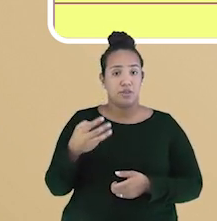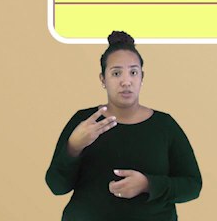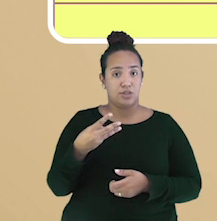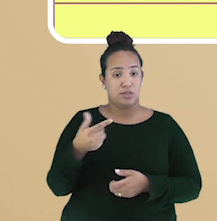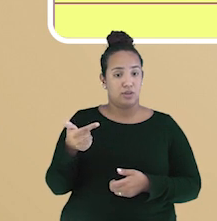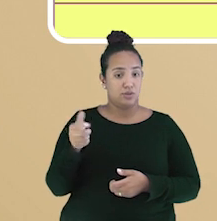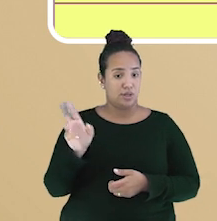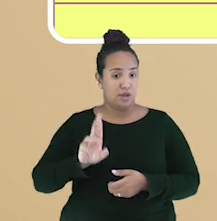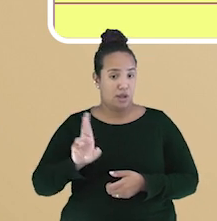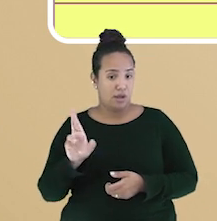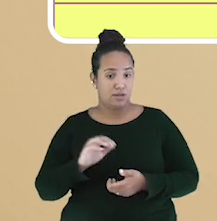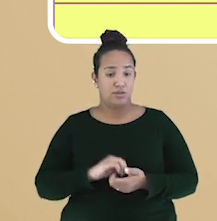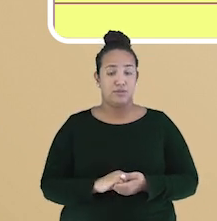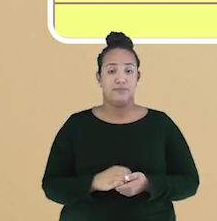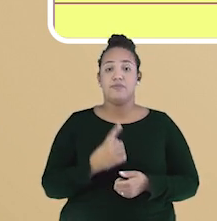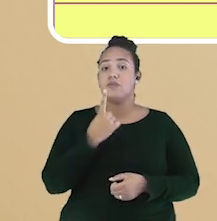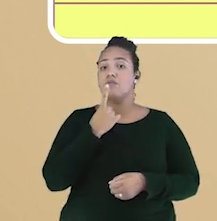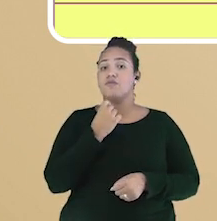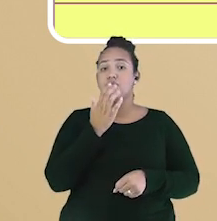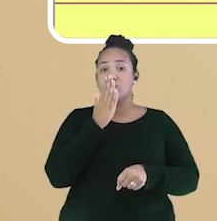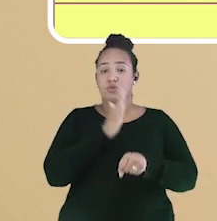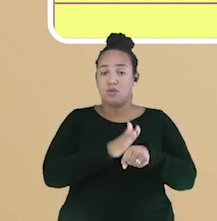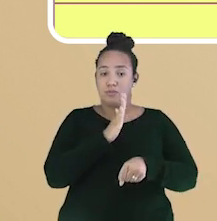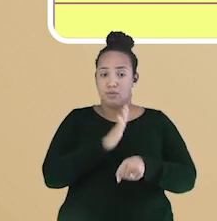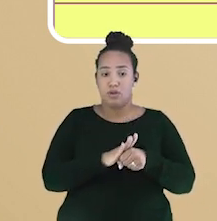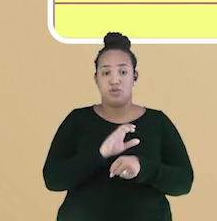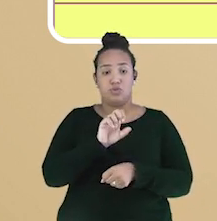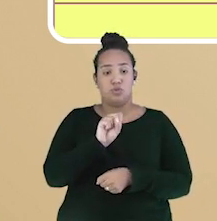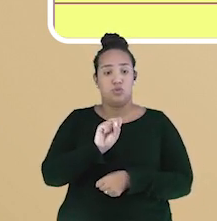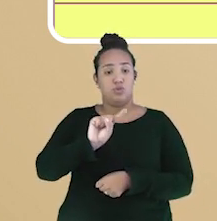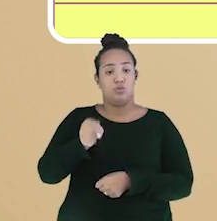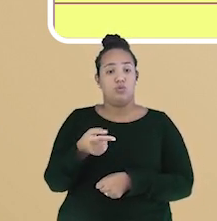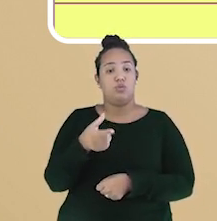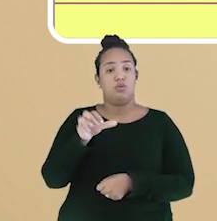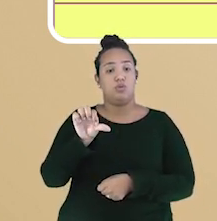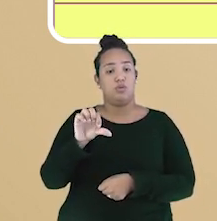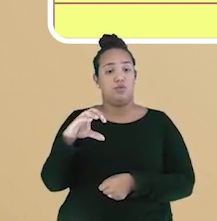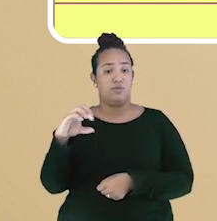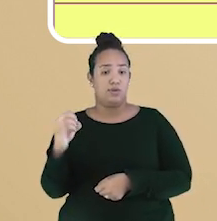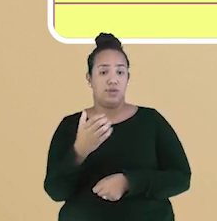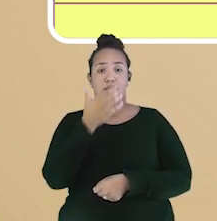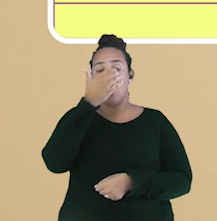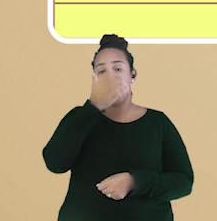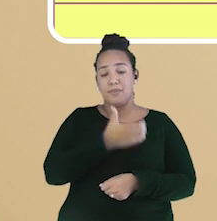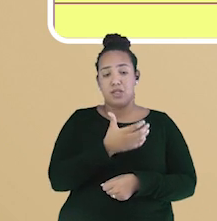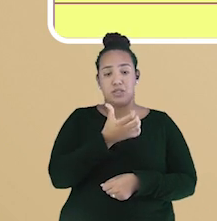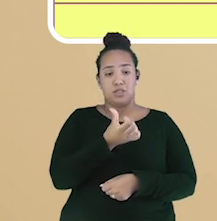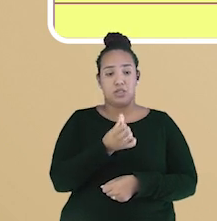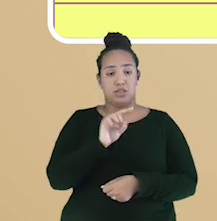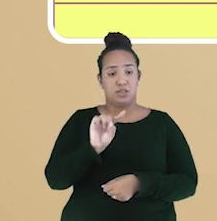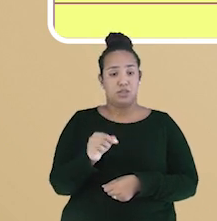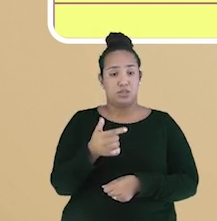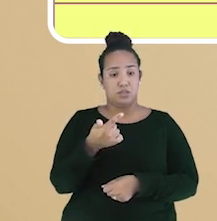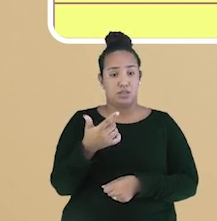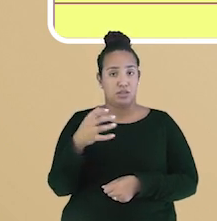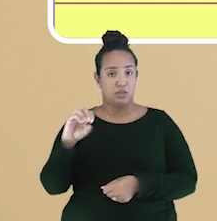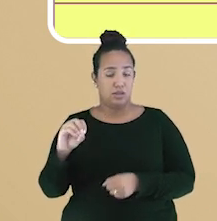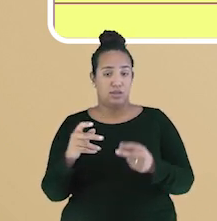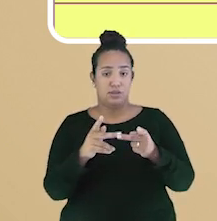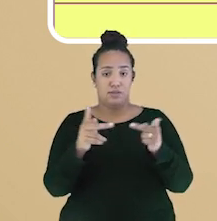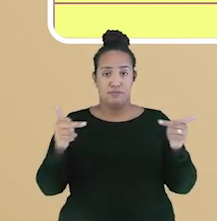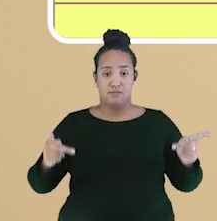tomate r$ 8,90 maçã r$ 6,70 e pizza